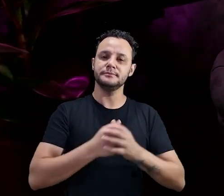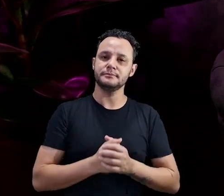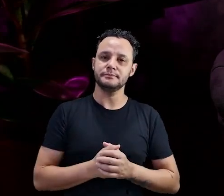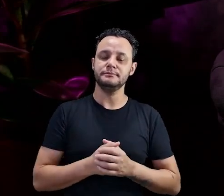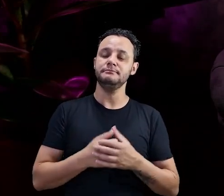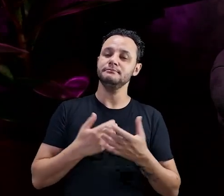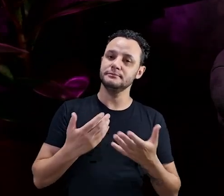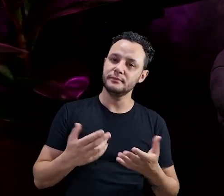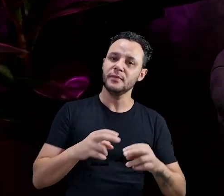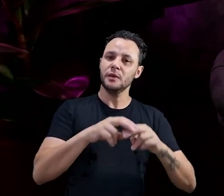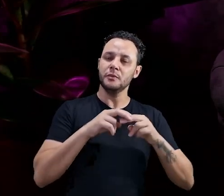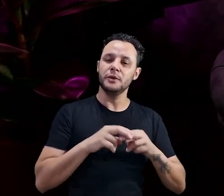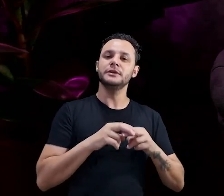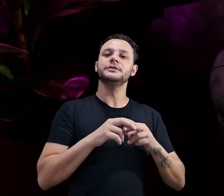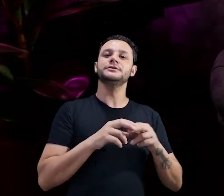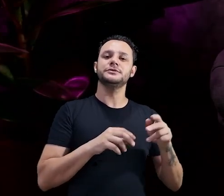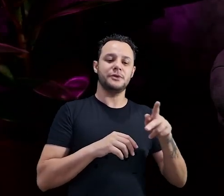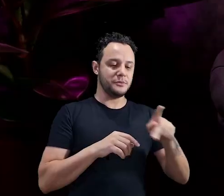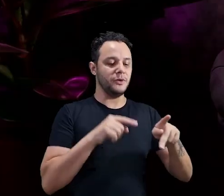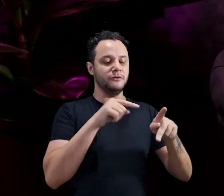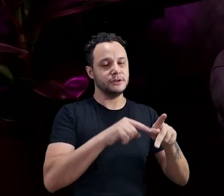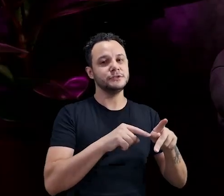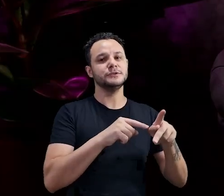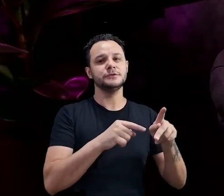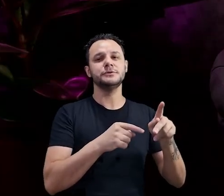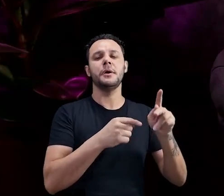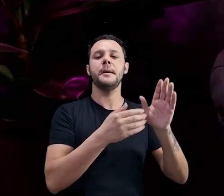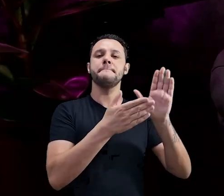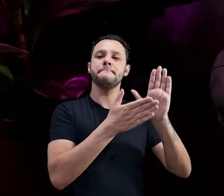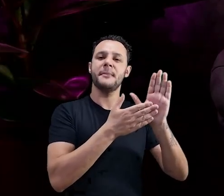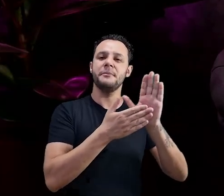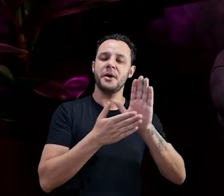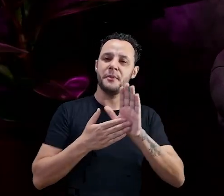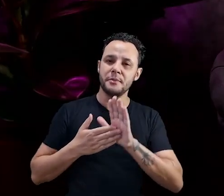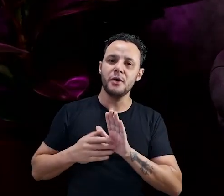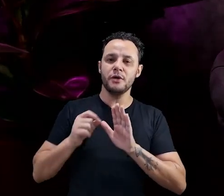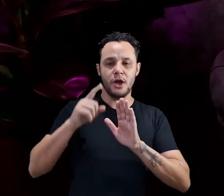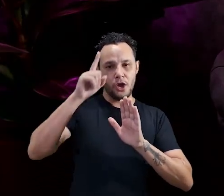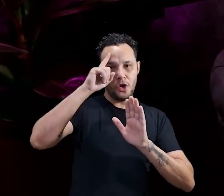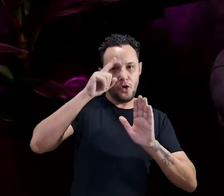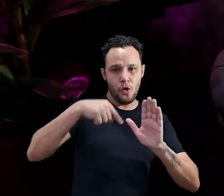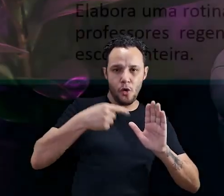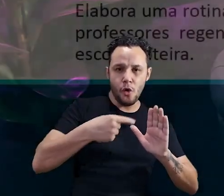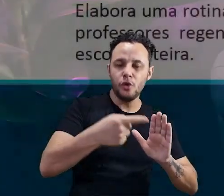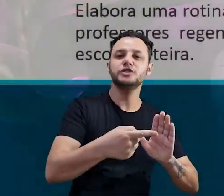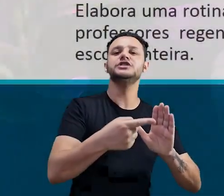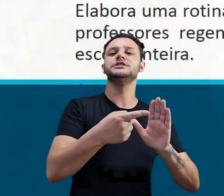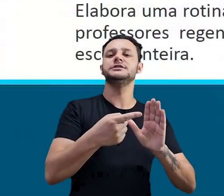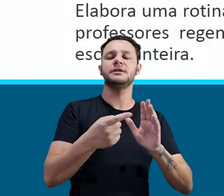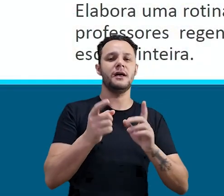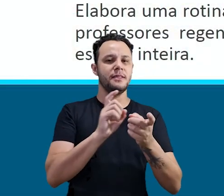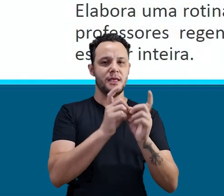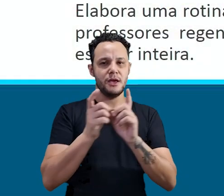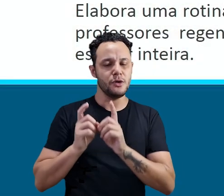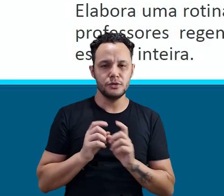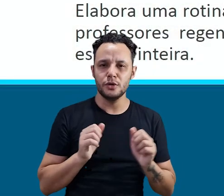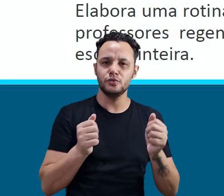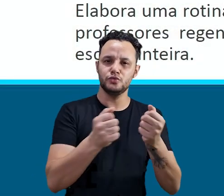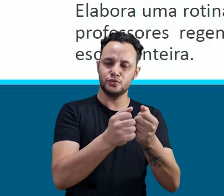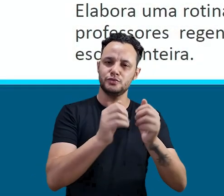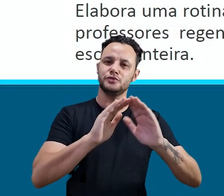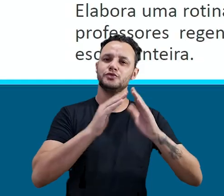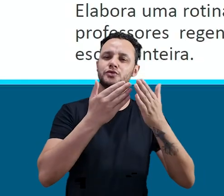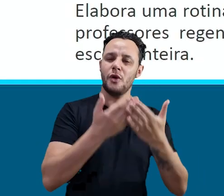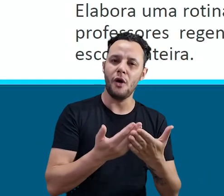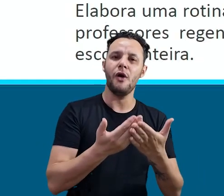daí, o professor do AE vai elaborar uma rotina de encontros, uma rotina de relatórios, uma rotina de reuniões com